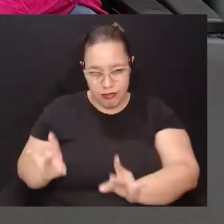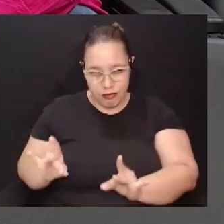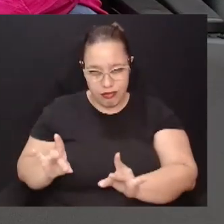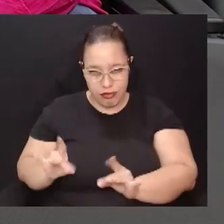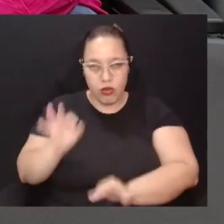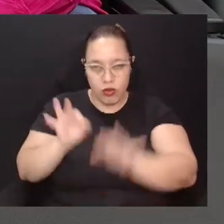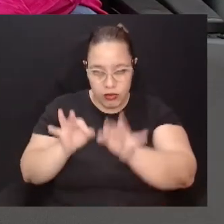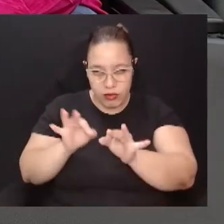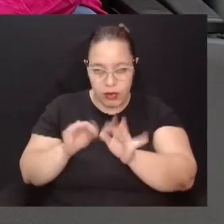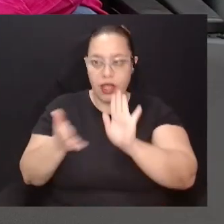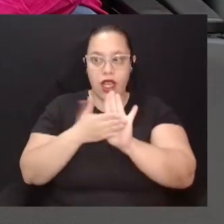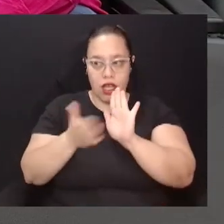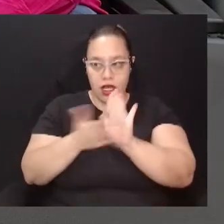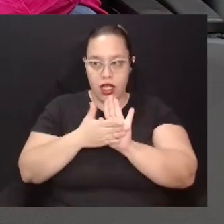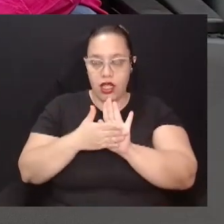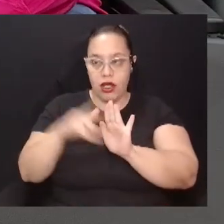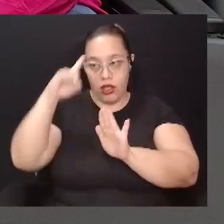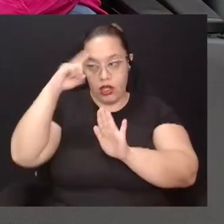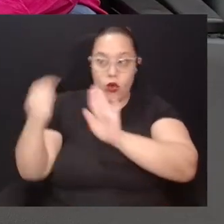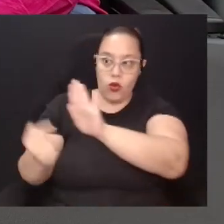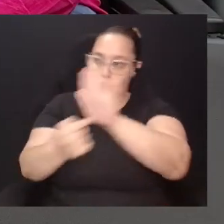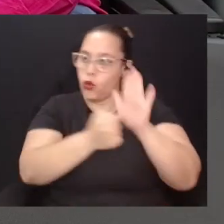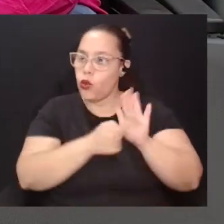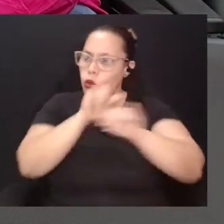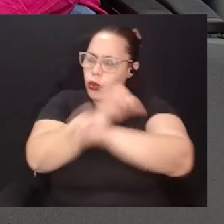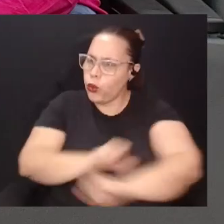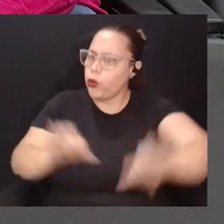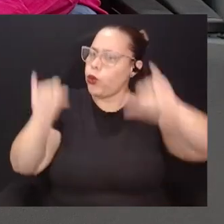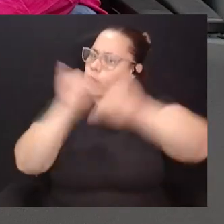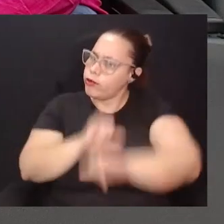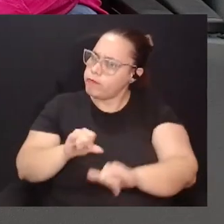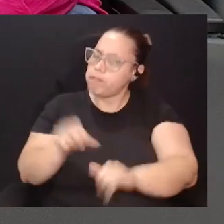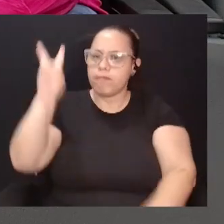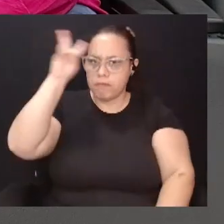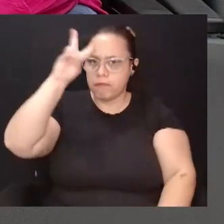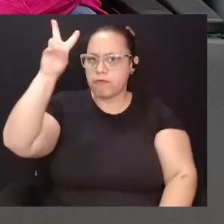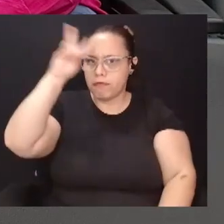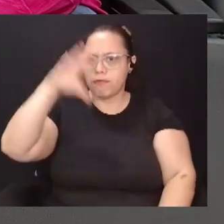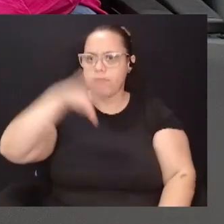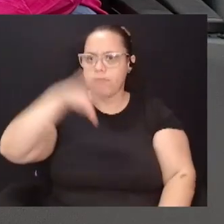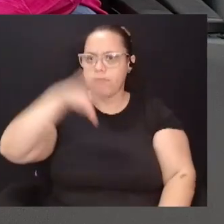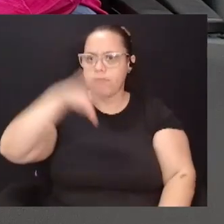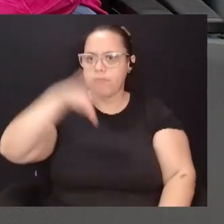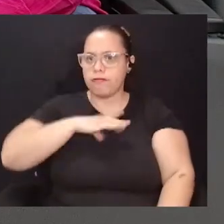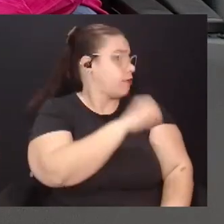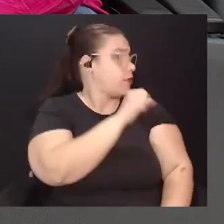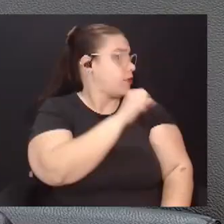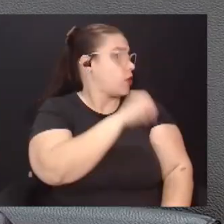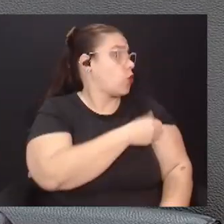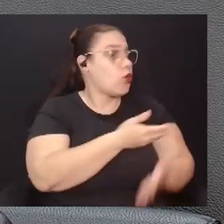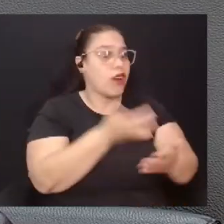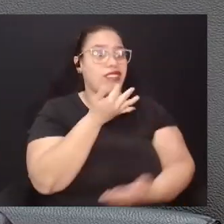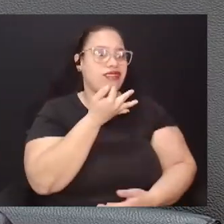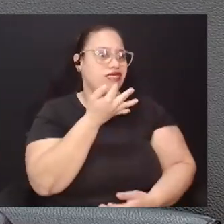específica, né, então seria justamente essa proposta de mostrar e divulgar sobre a história mesmo do município, né?